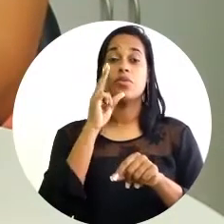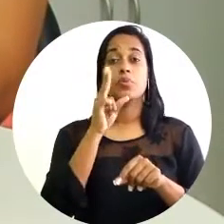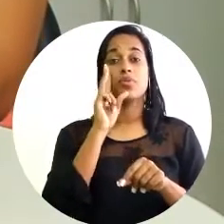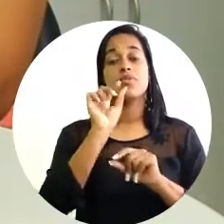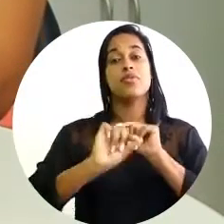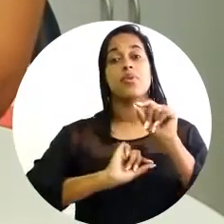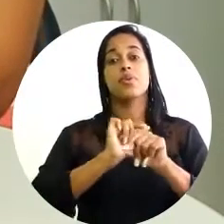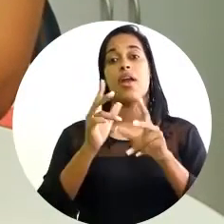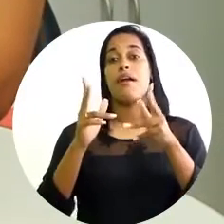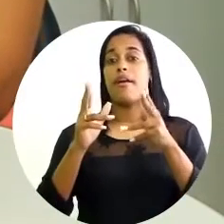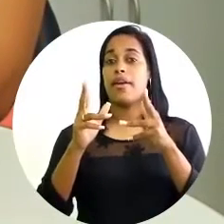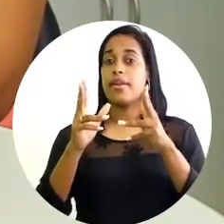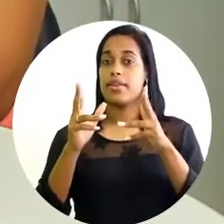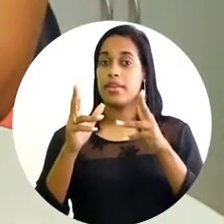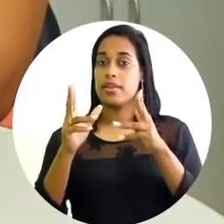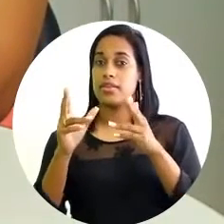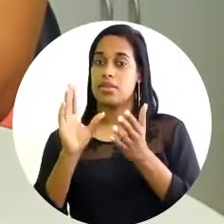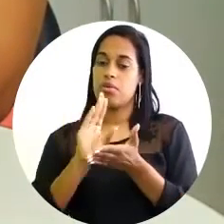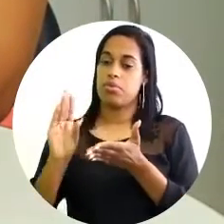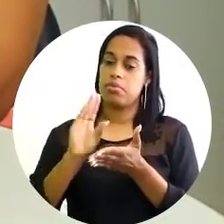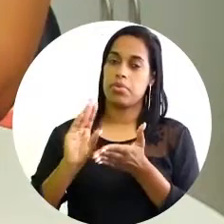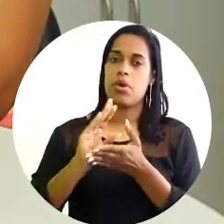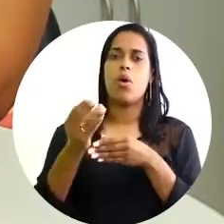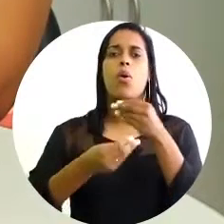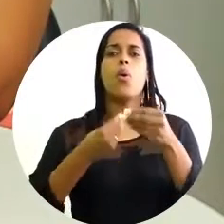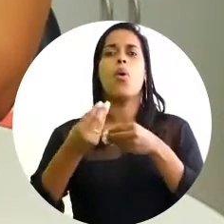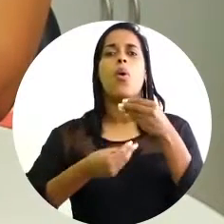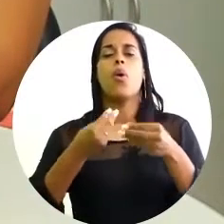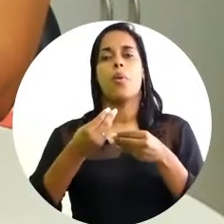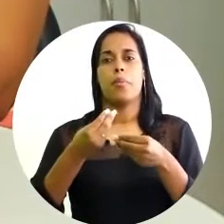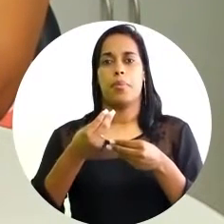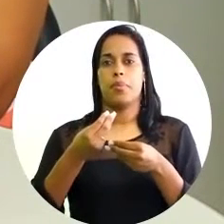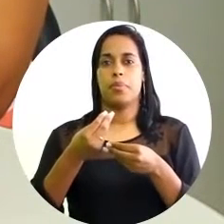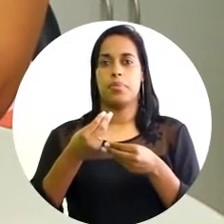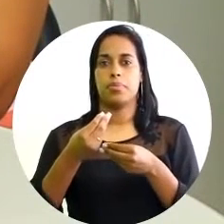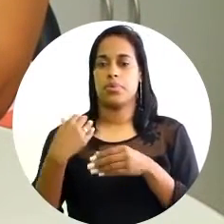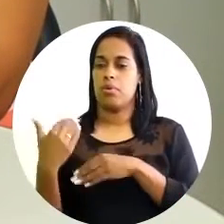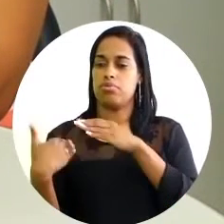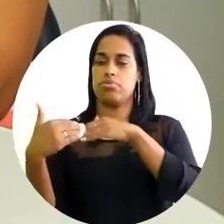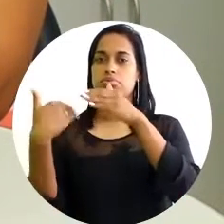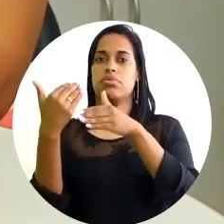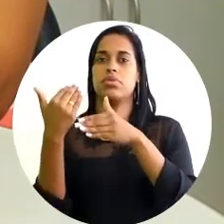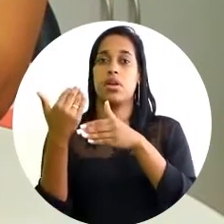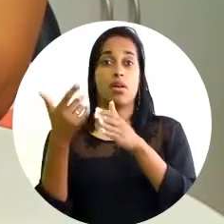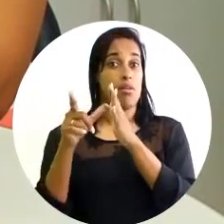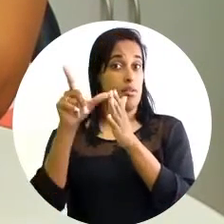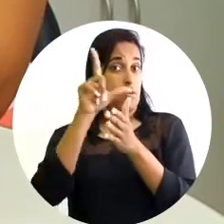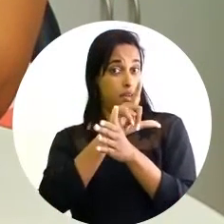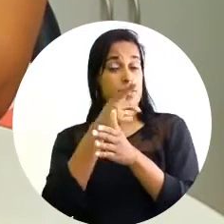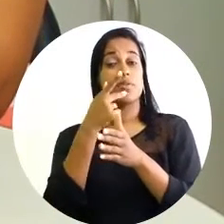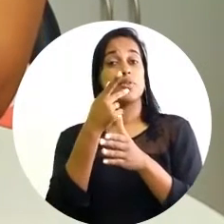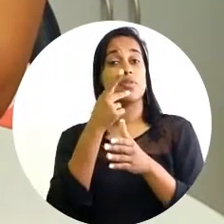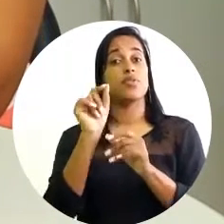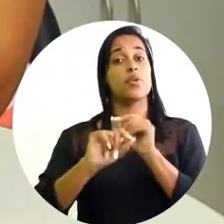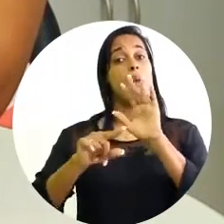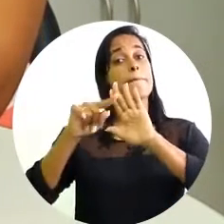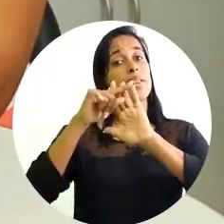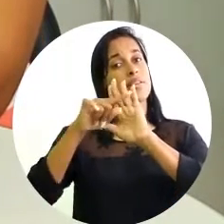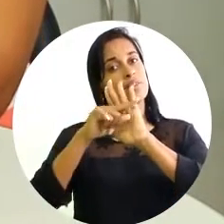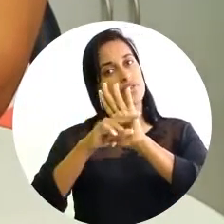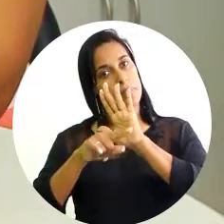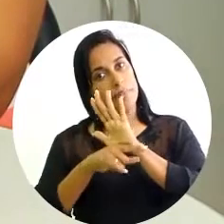ver a questão da execução da despesa. Como se dá a execução? Porque antes nós tínhamos falado